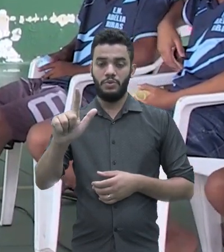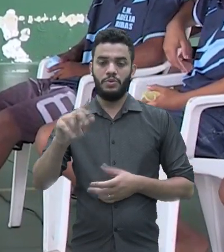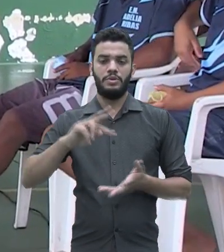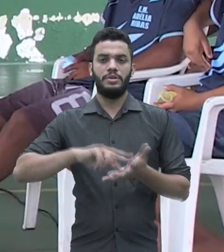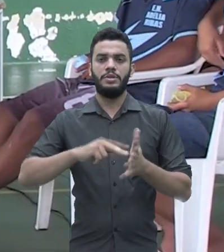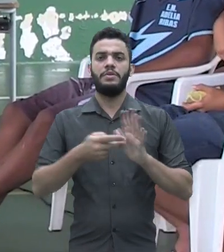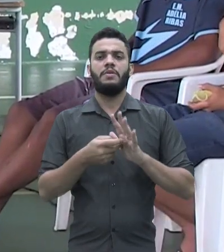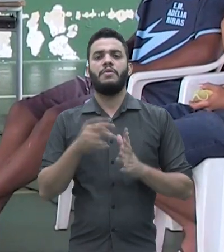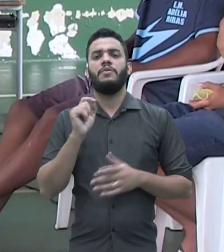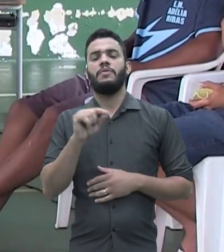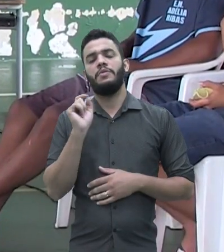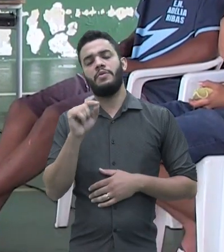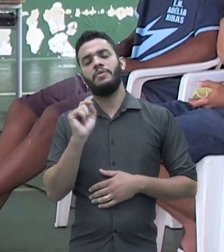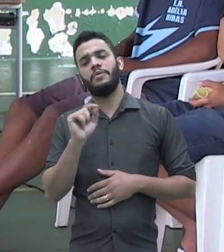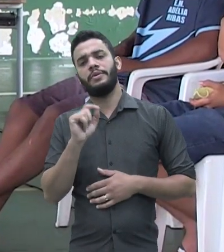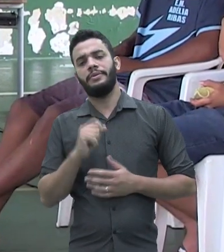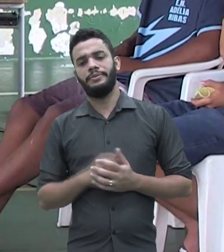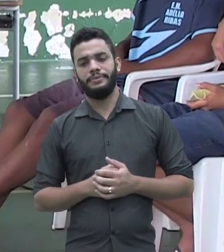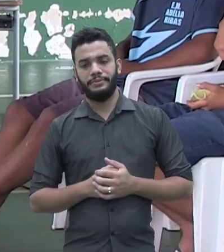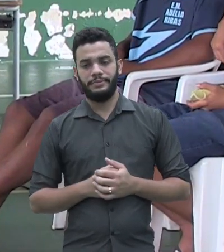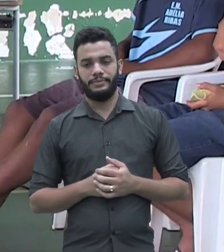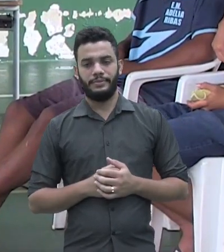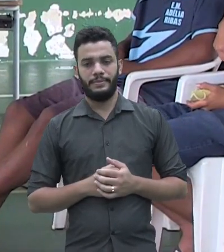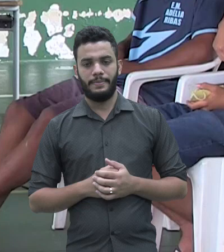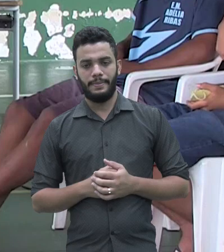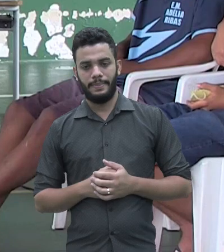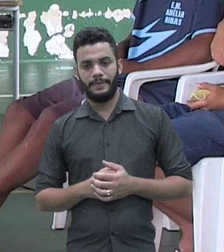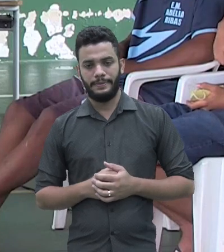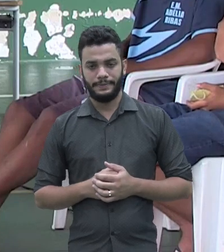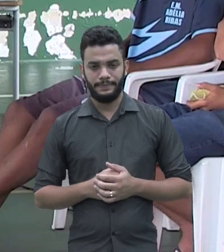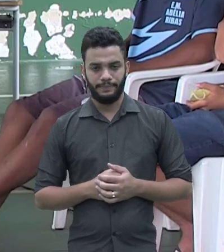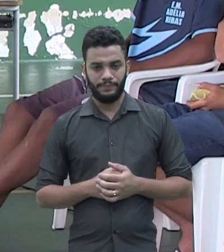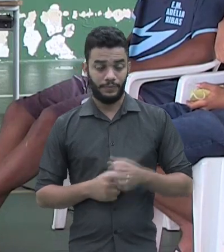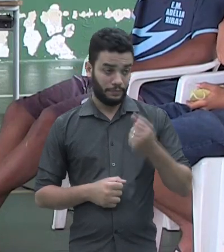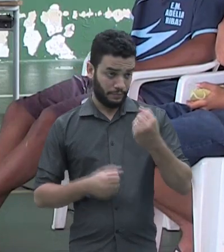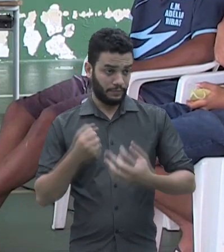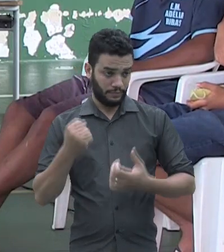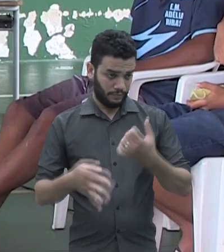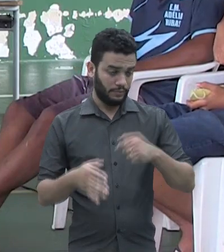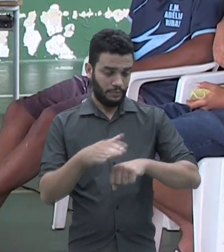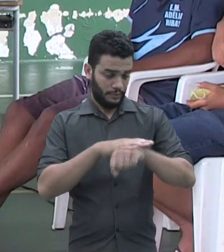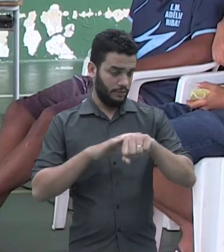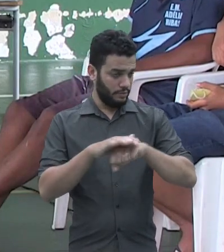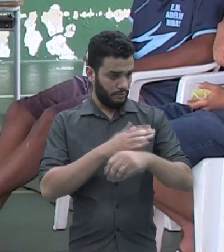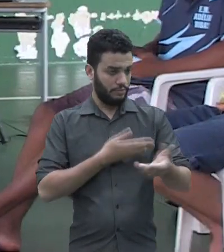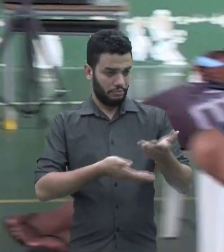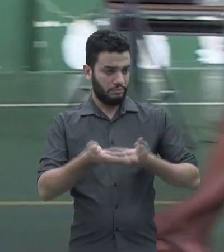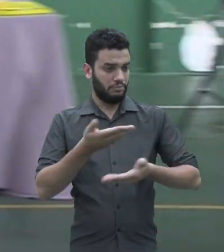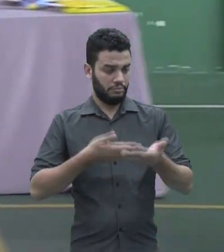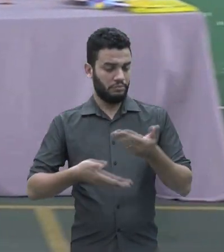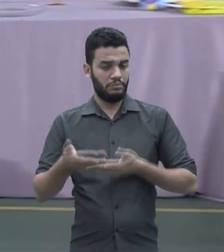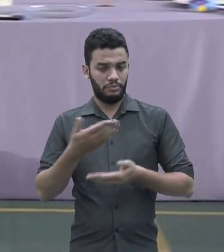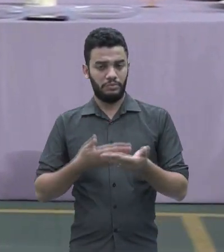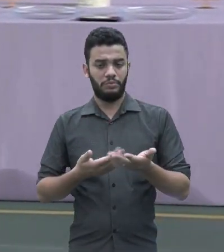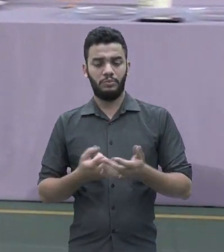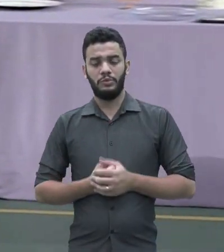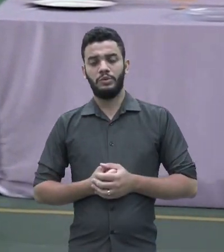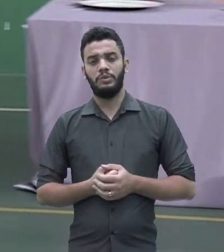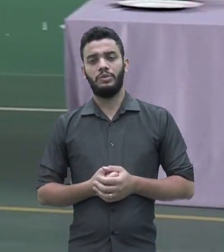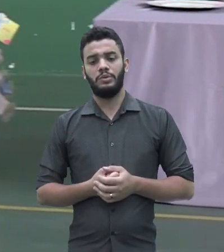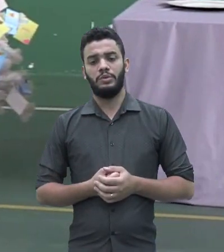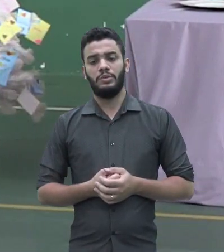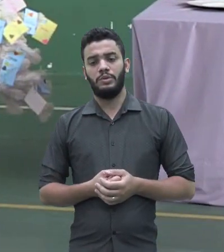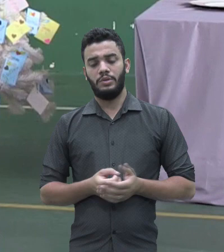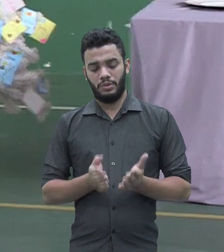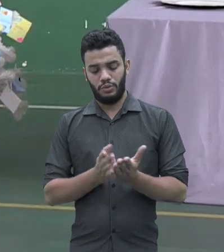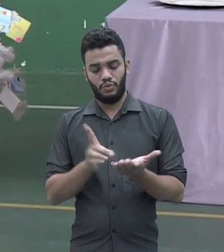Não sabe? E vazio? Oi? Eu queria... Ó, vou ver se vocês concordam comigo. De acordo com o